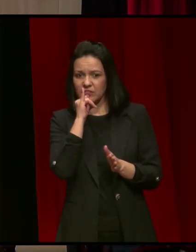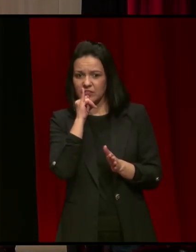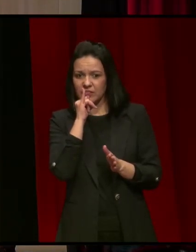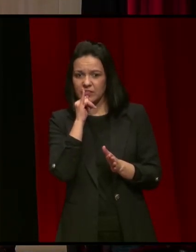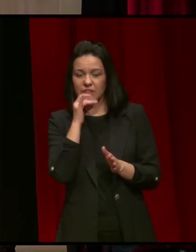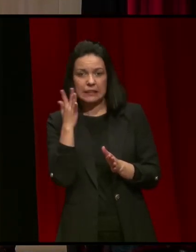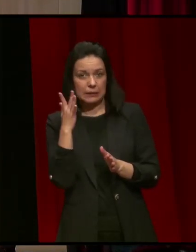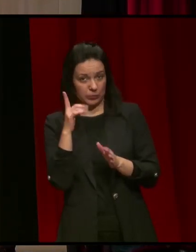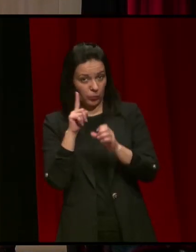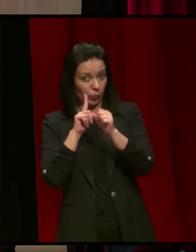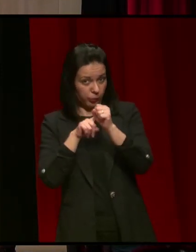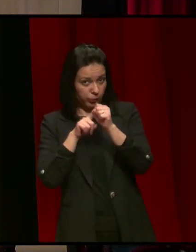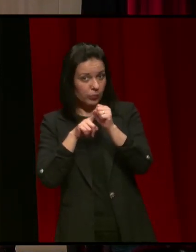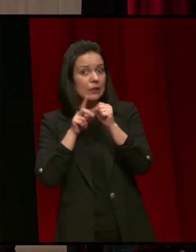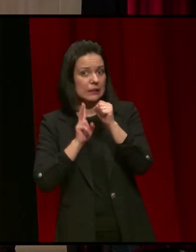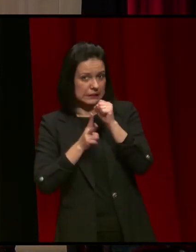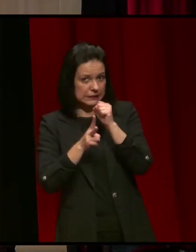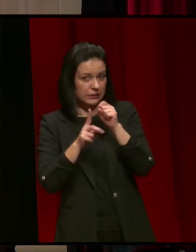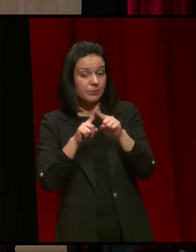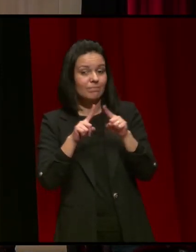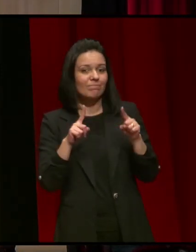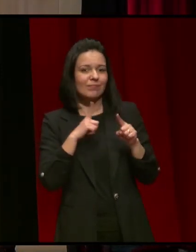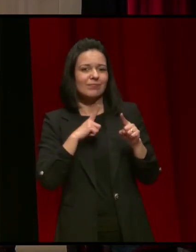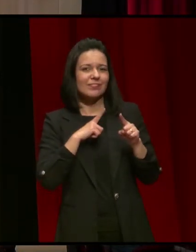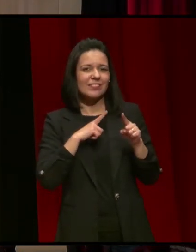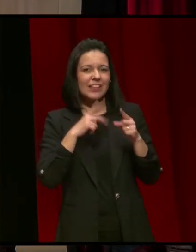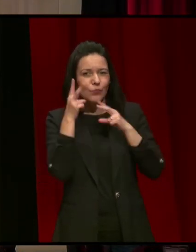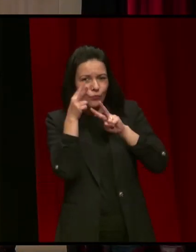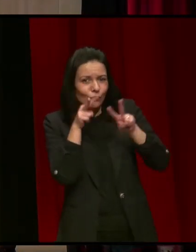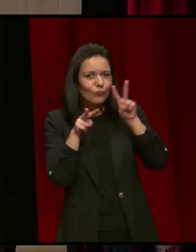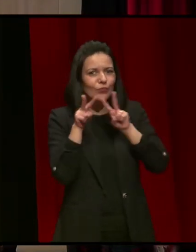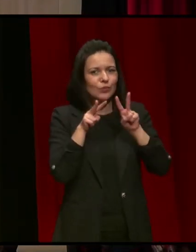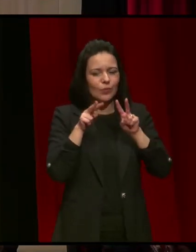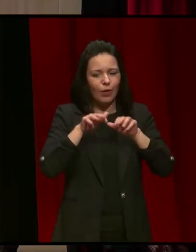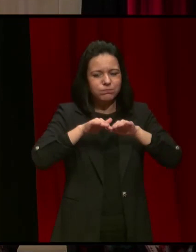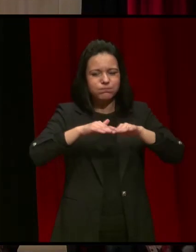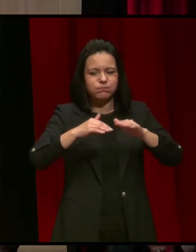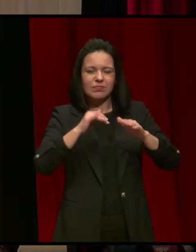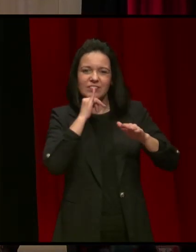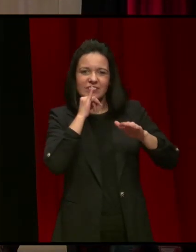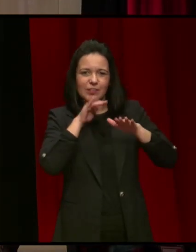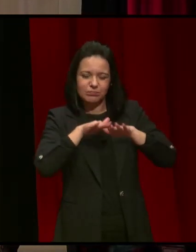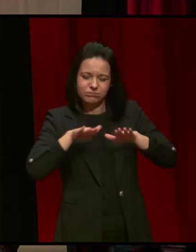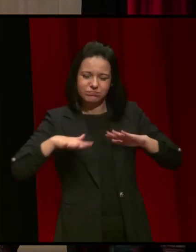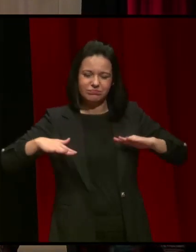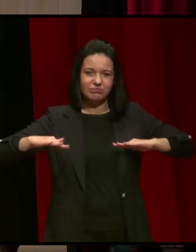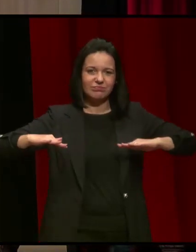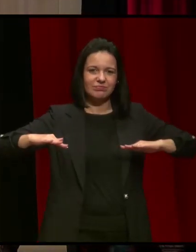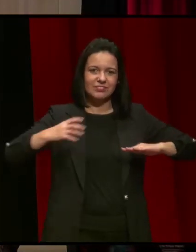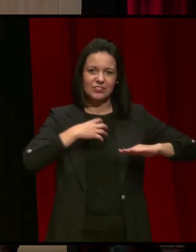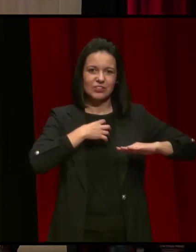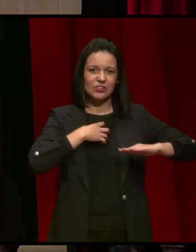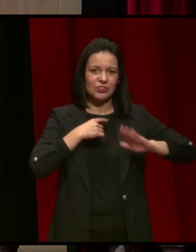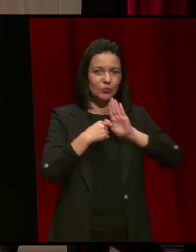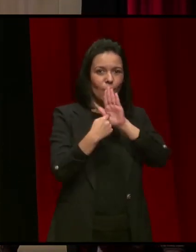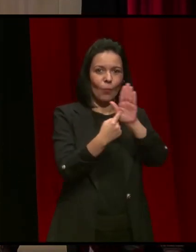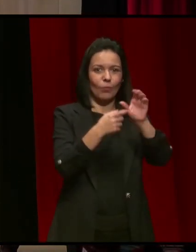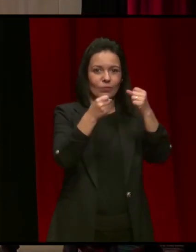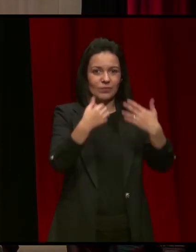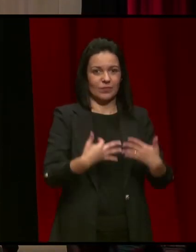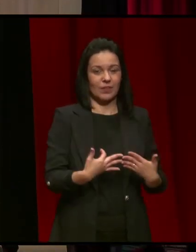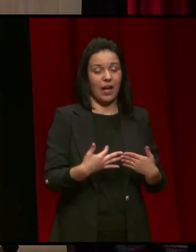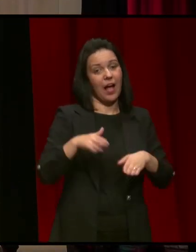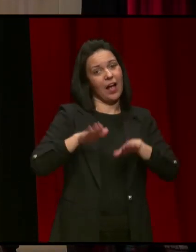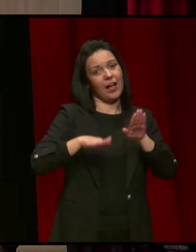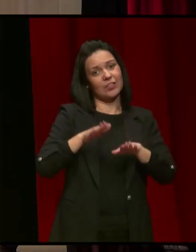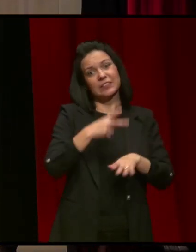Ah, entendi, tá, nesse sentido também. Eu não sei o que poderia ser feito, eu acho que os próprios cegos deveriam